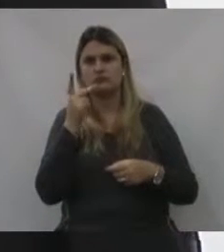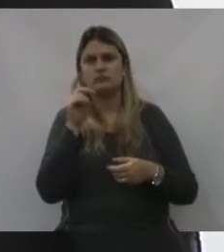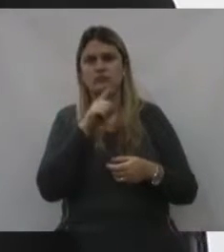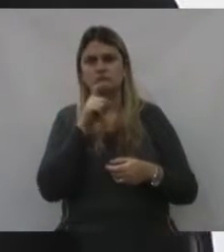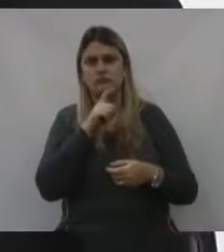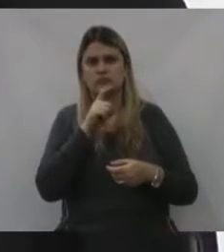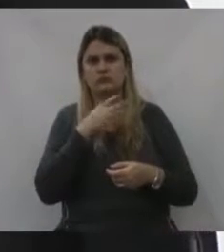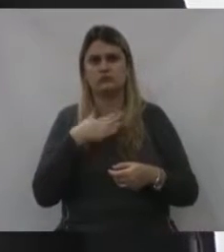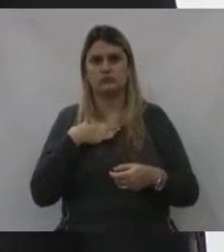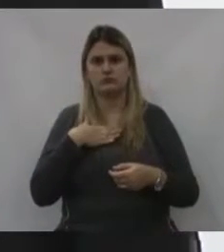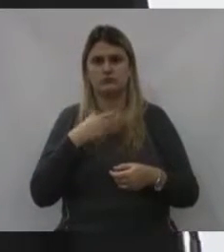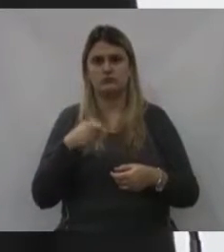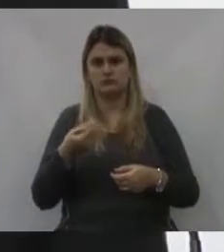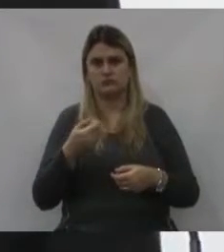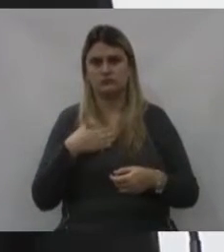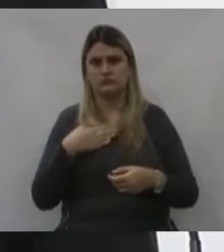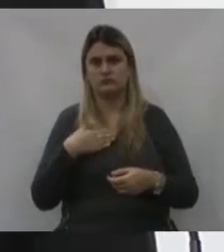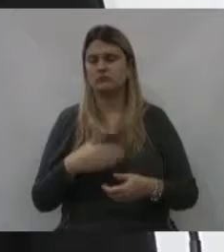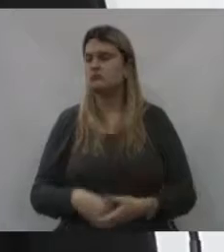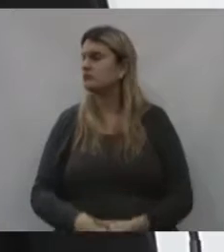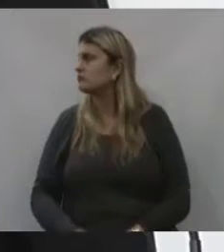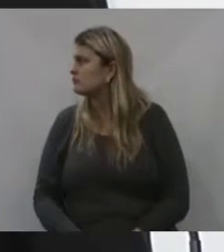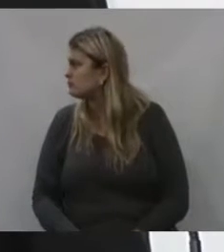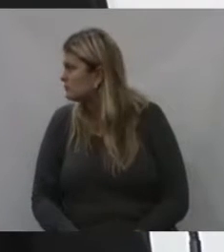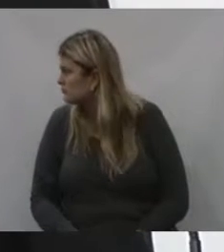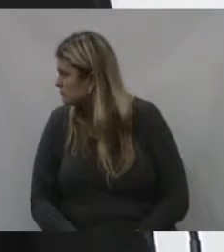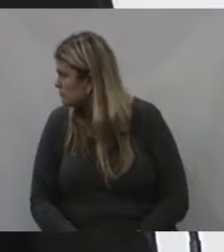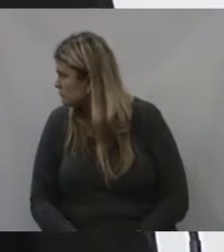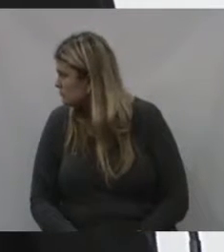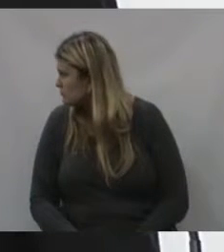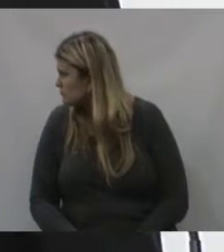que faltou com a verdade. Pode abrir.